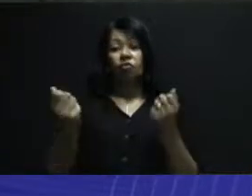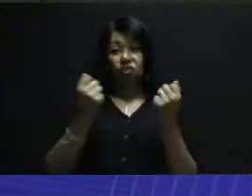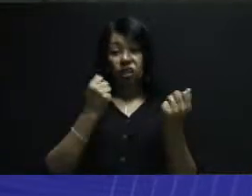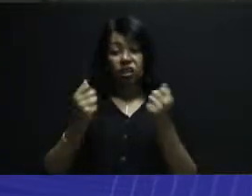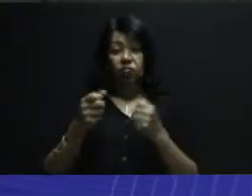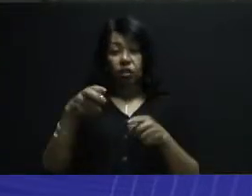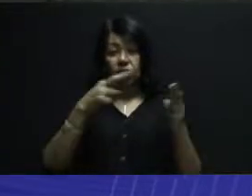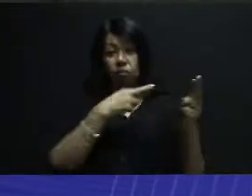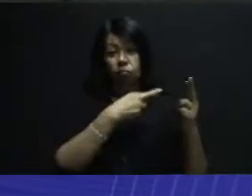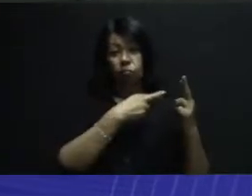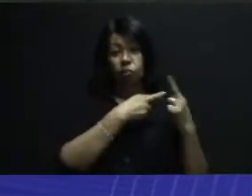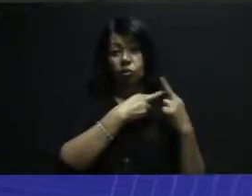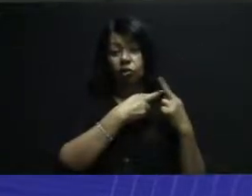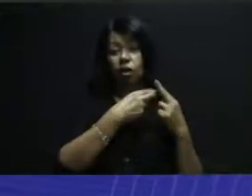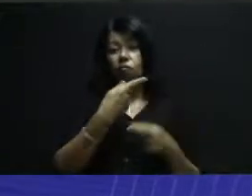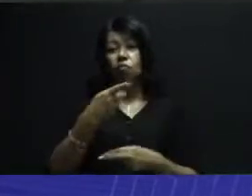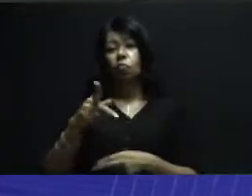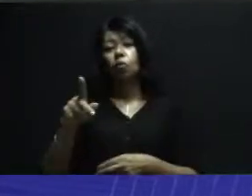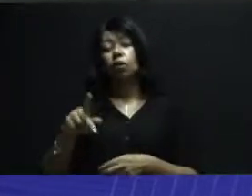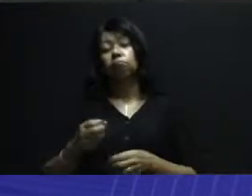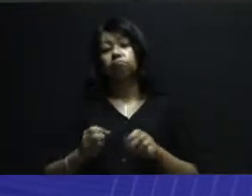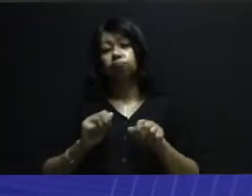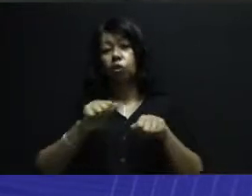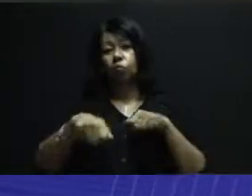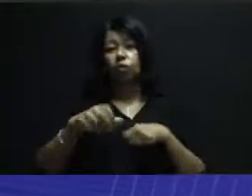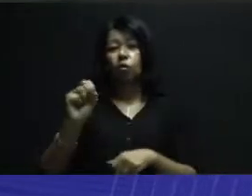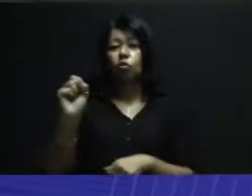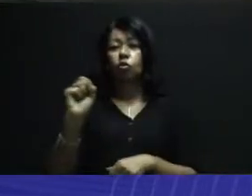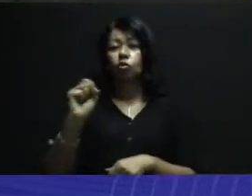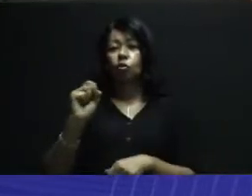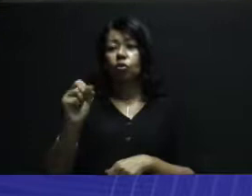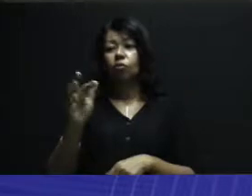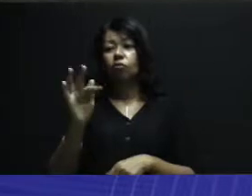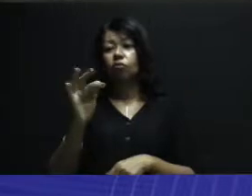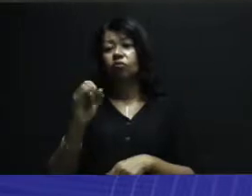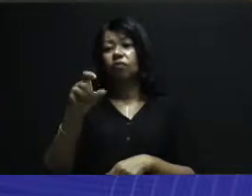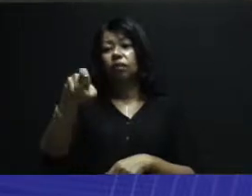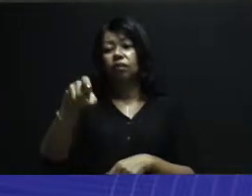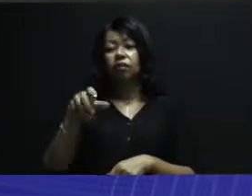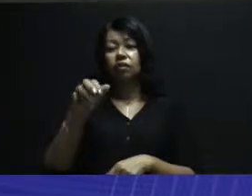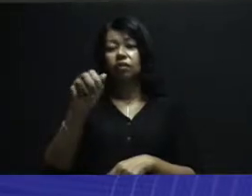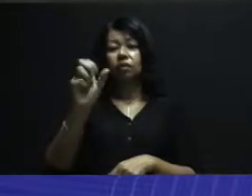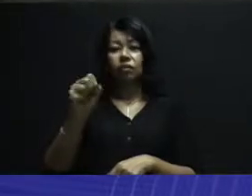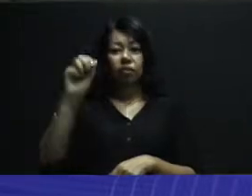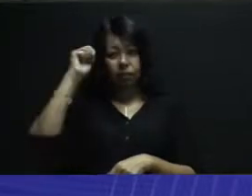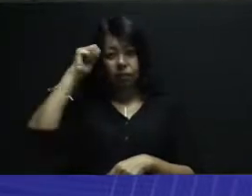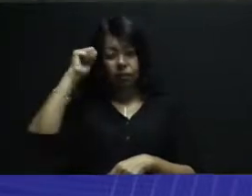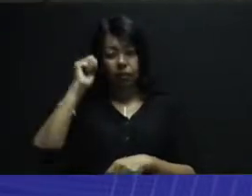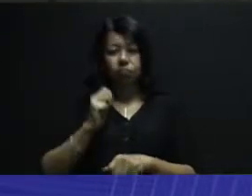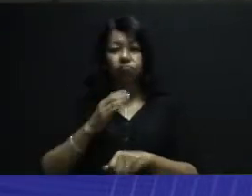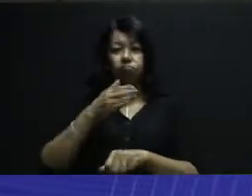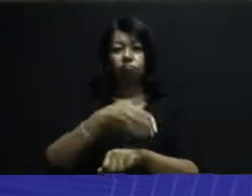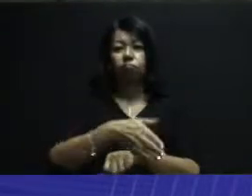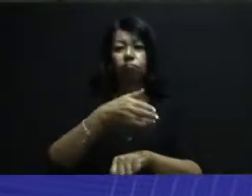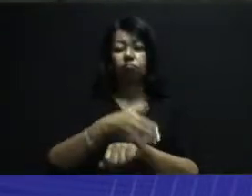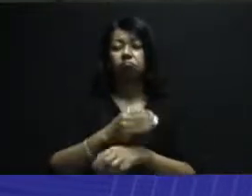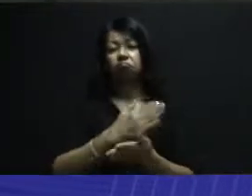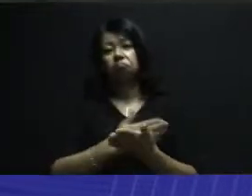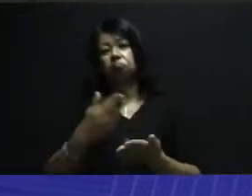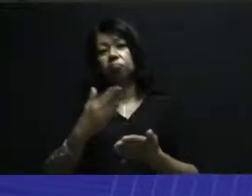de 8 faixas pretas. Por seu intermédio, cerca de 150 alunos em escolinhas de